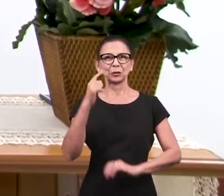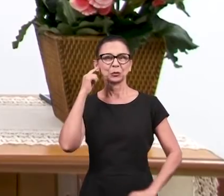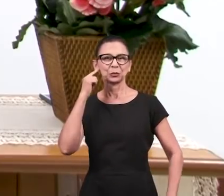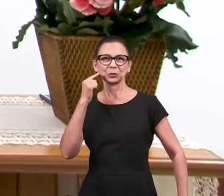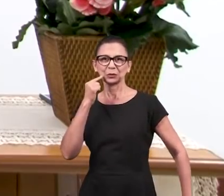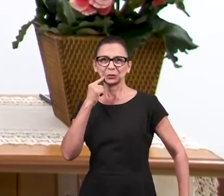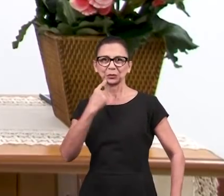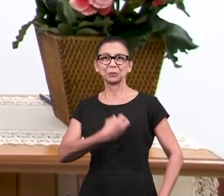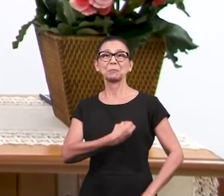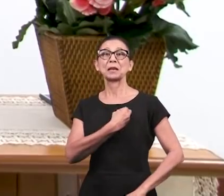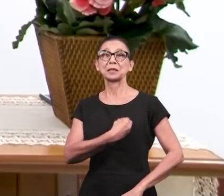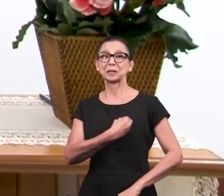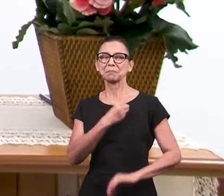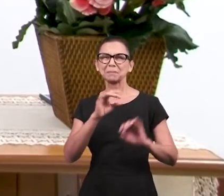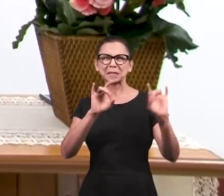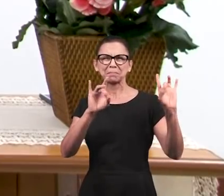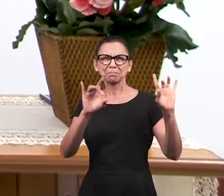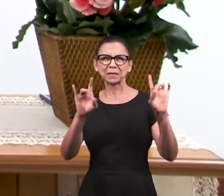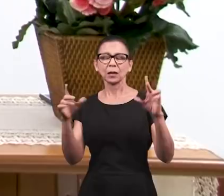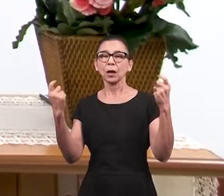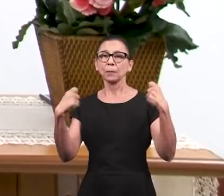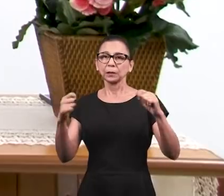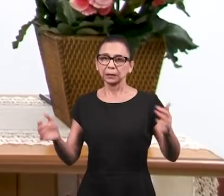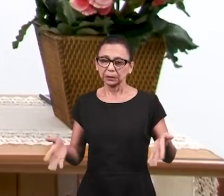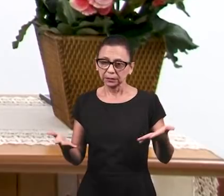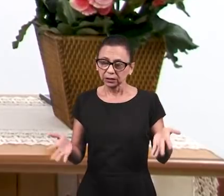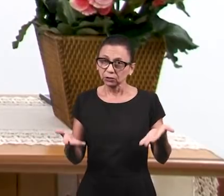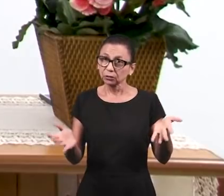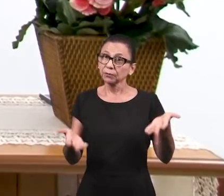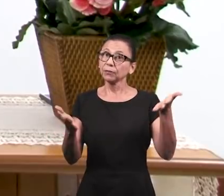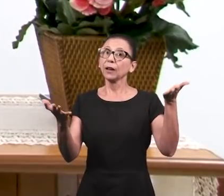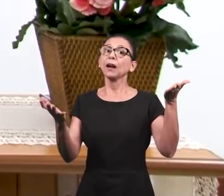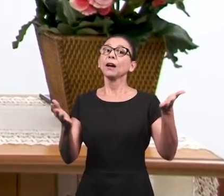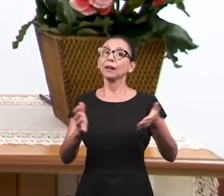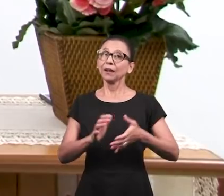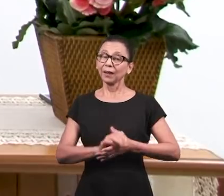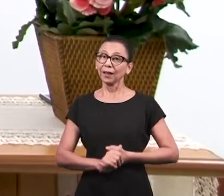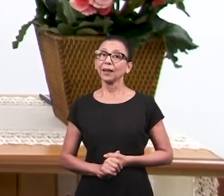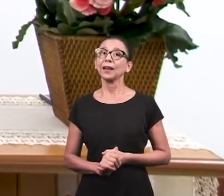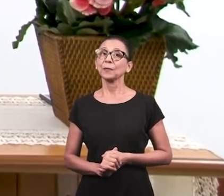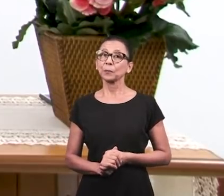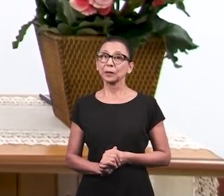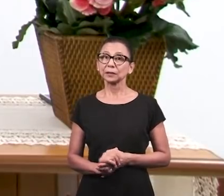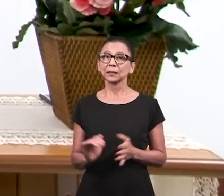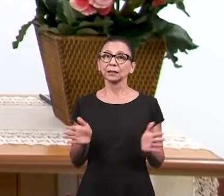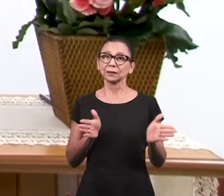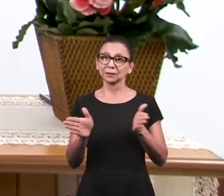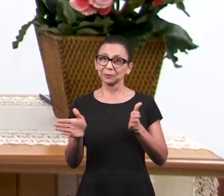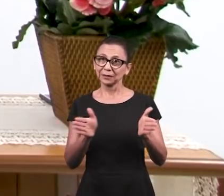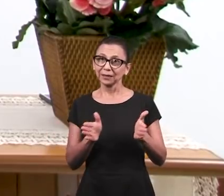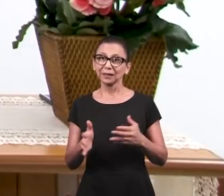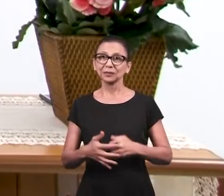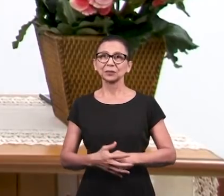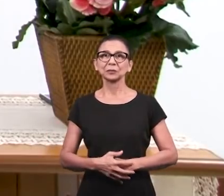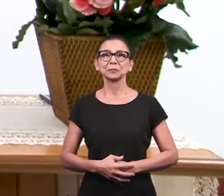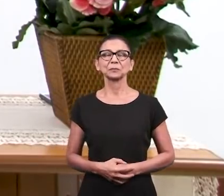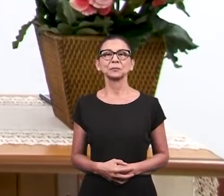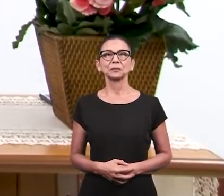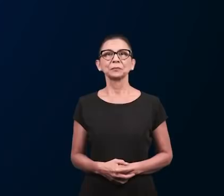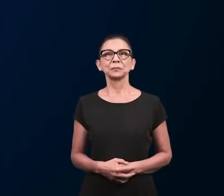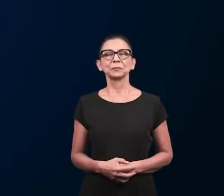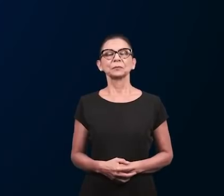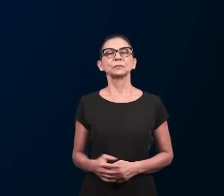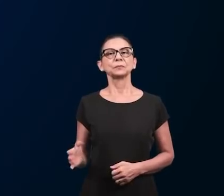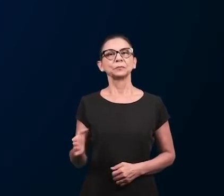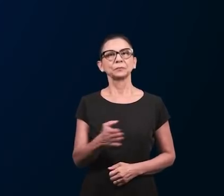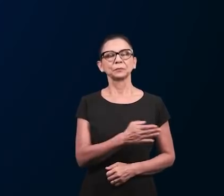dos nossos irmãos surdos tem sido muito grande. Precisamos também fazê-los com que se sintam dentro deste processo. Vamos